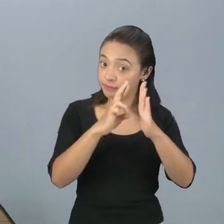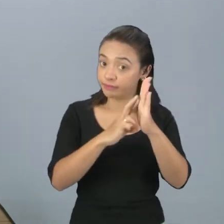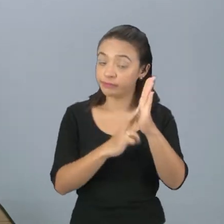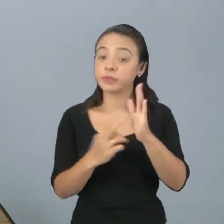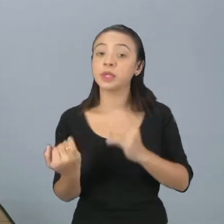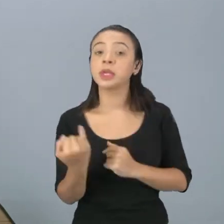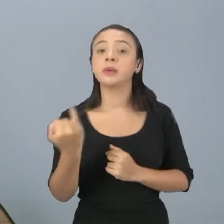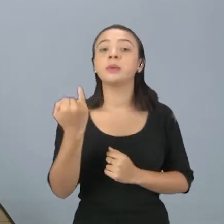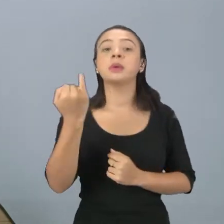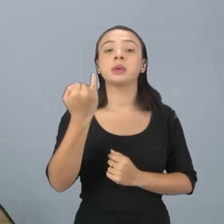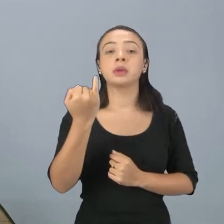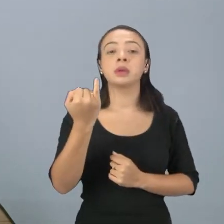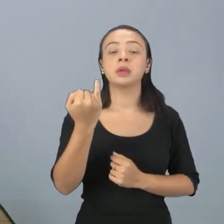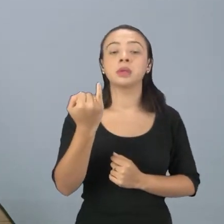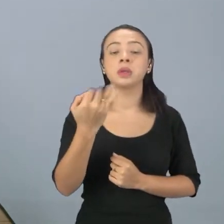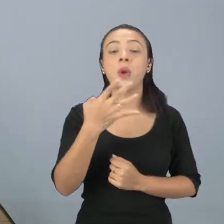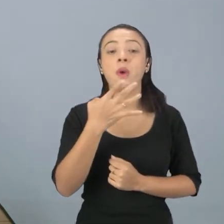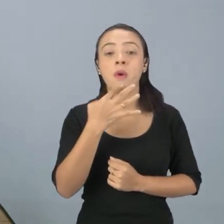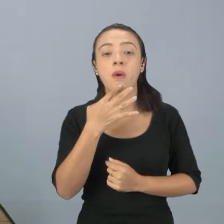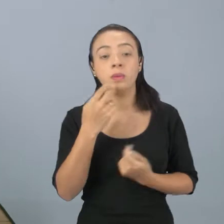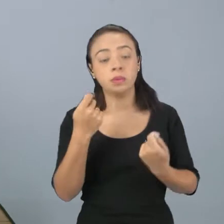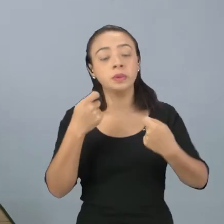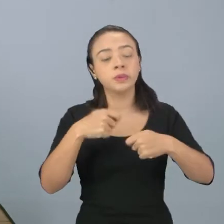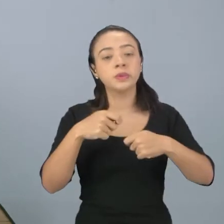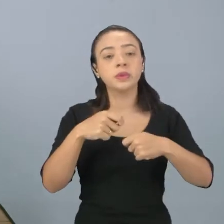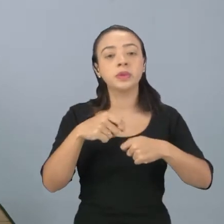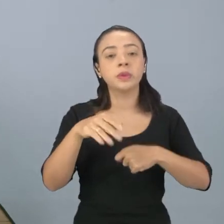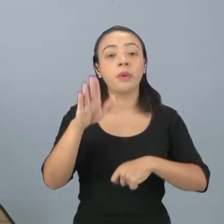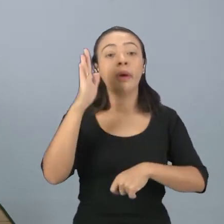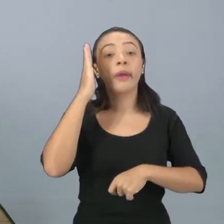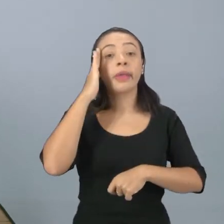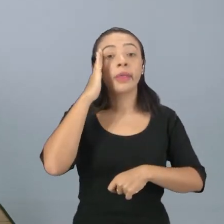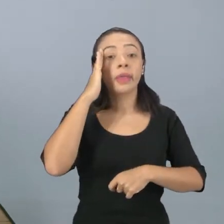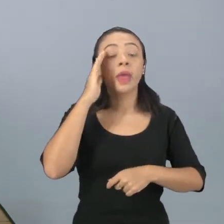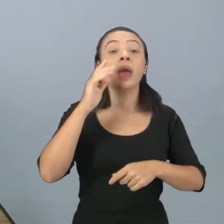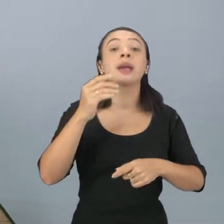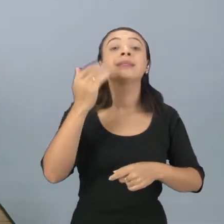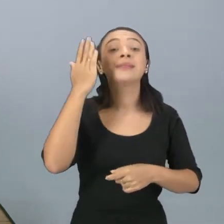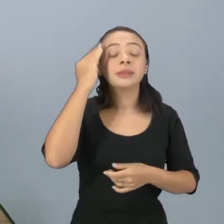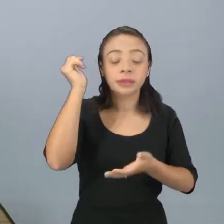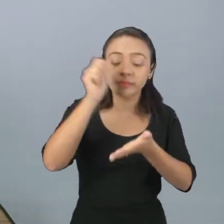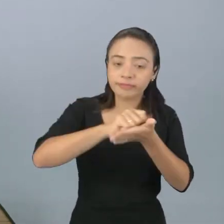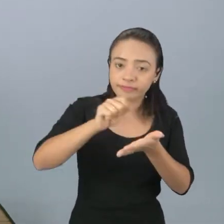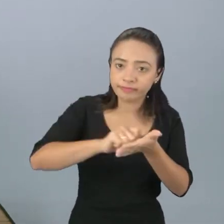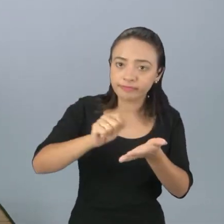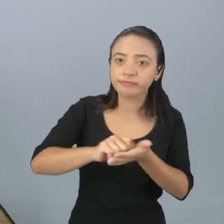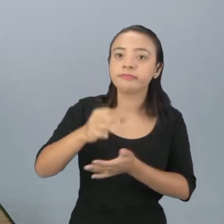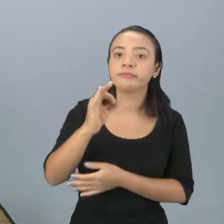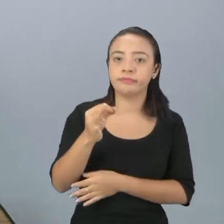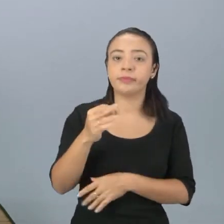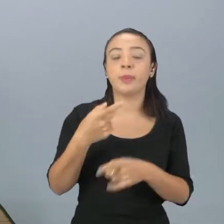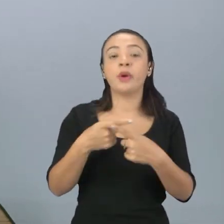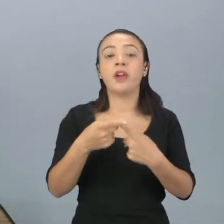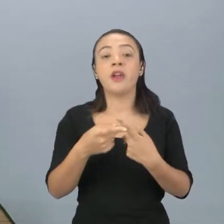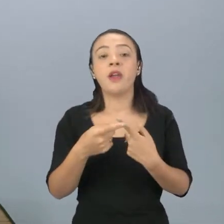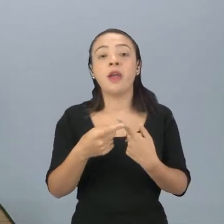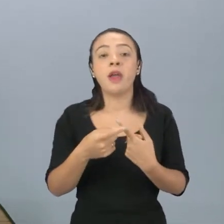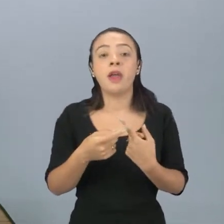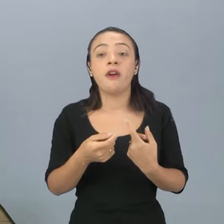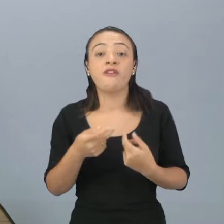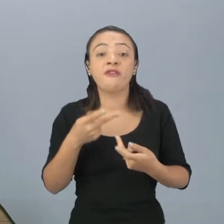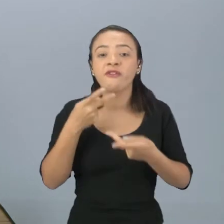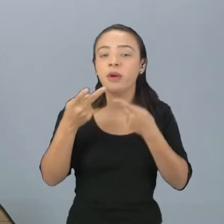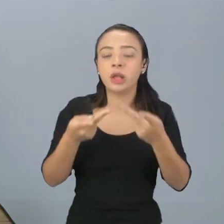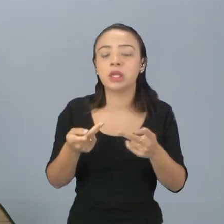para poder trabalhar esses porquês da maneira correta na minha escrita. Porque na fala, é claro, não dá para a gente perceber